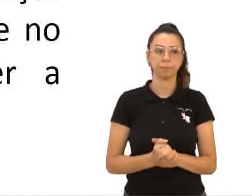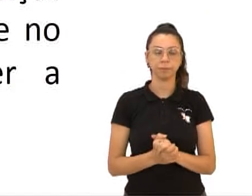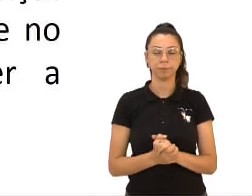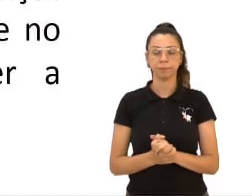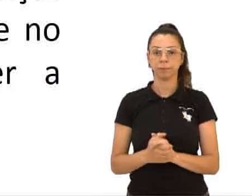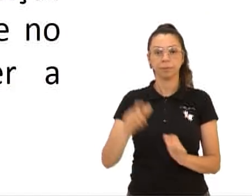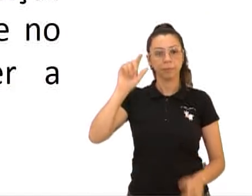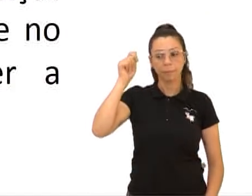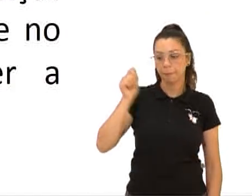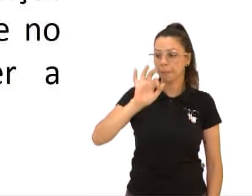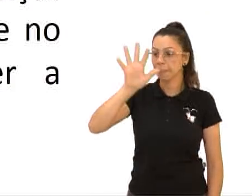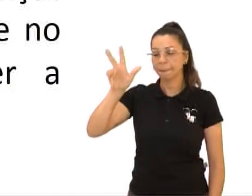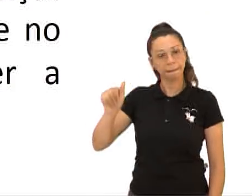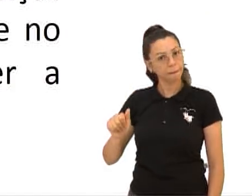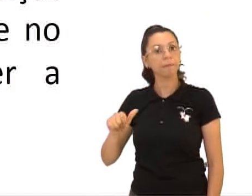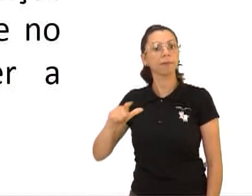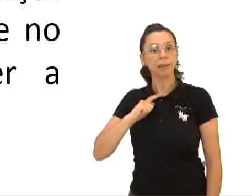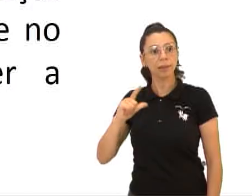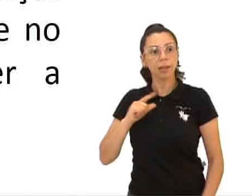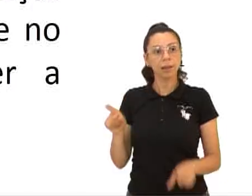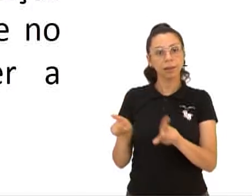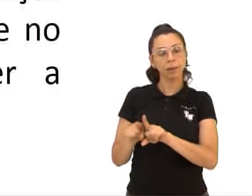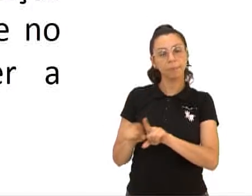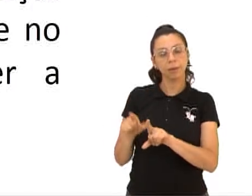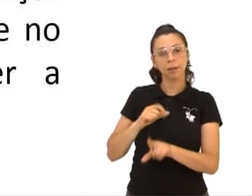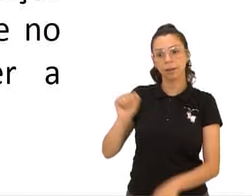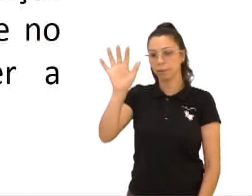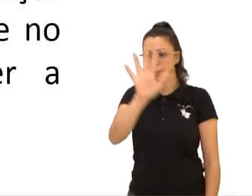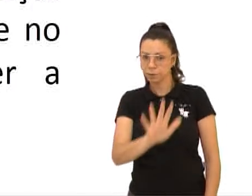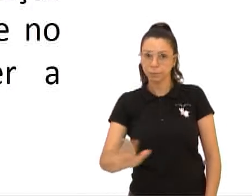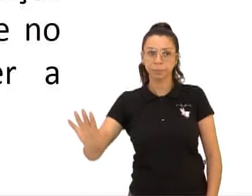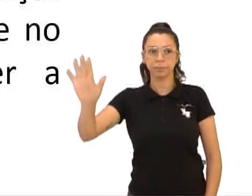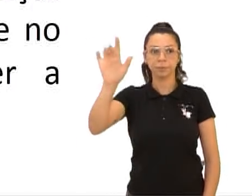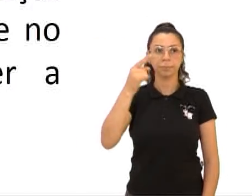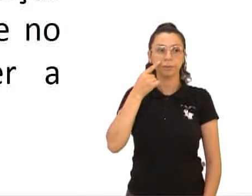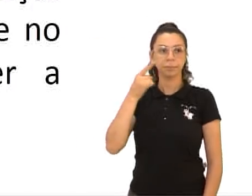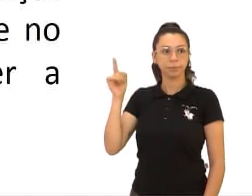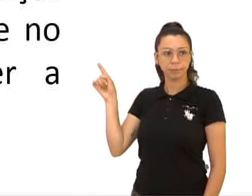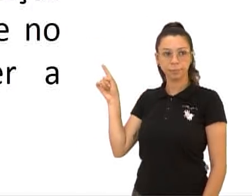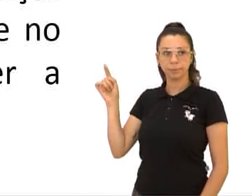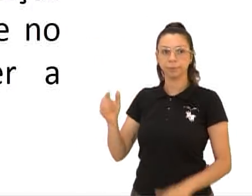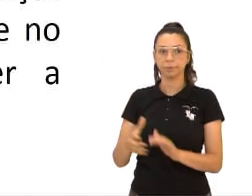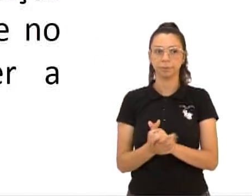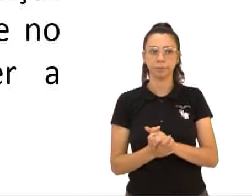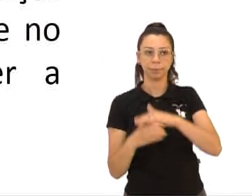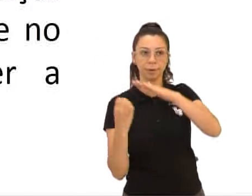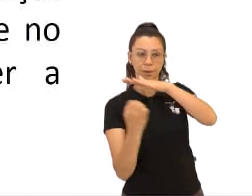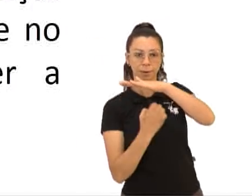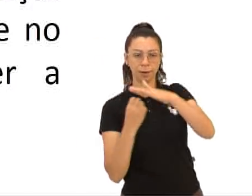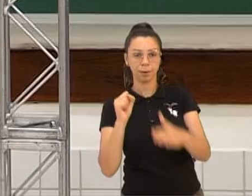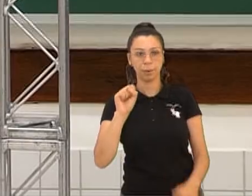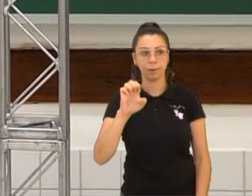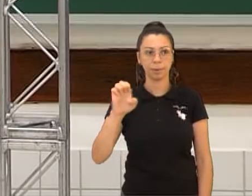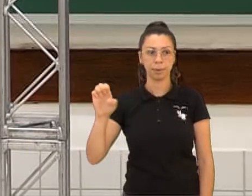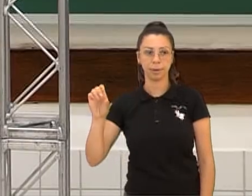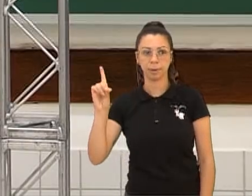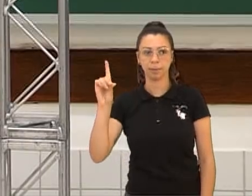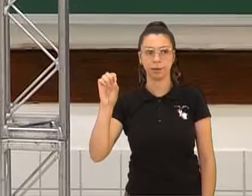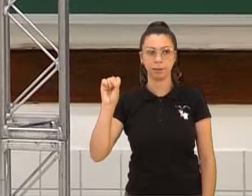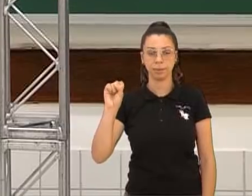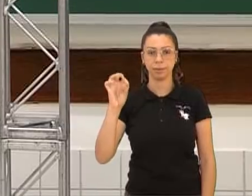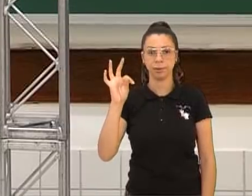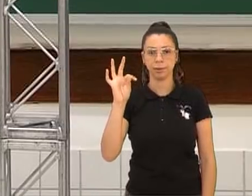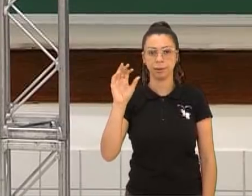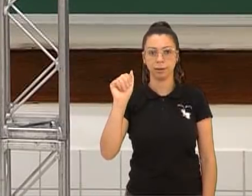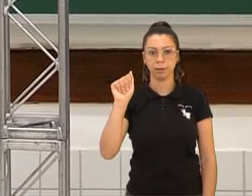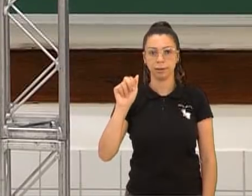Na África nós temos as startups, aqui temos uma imagem da Seedstars, a Seedstars não é uma empresa africana, é um grupo de empresas que tem